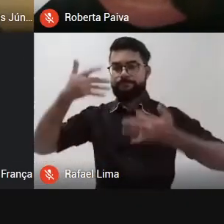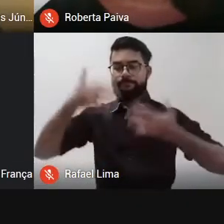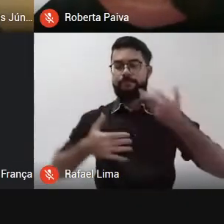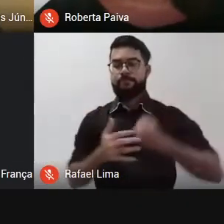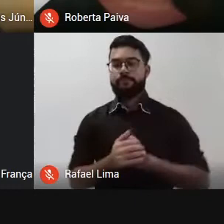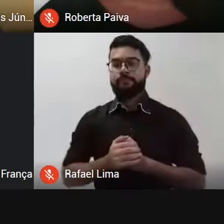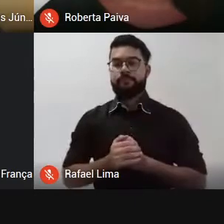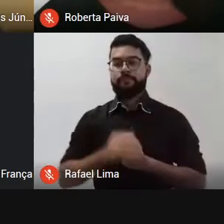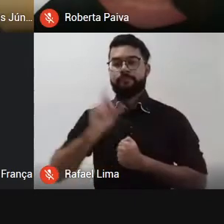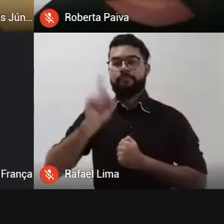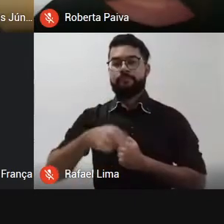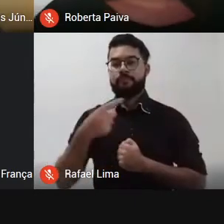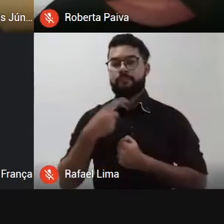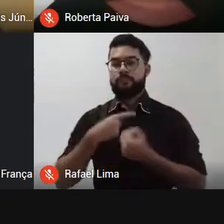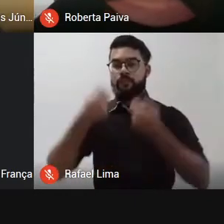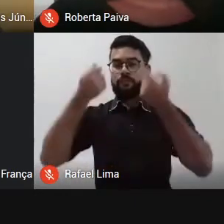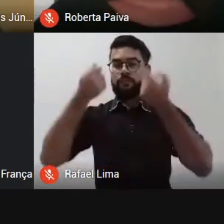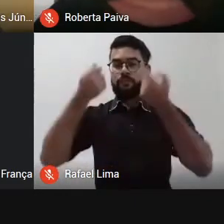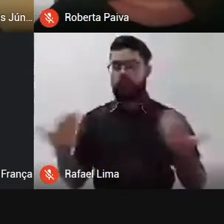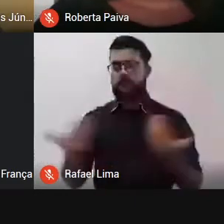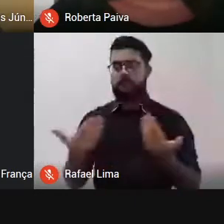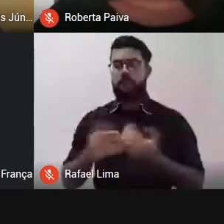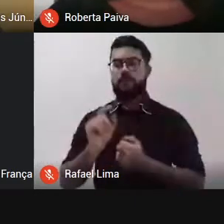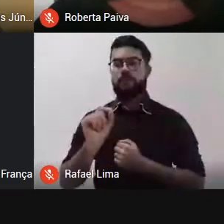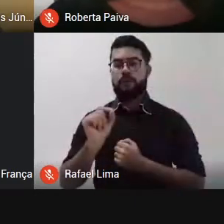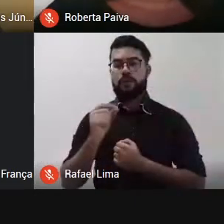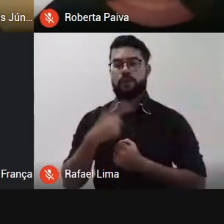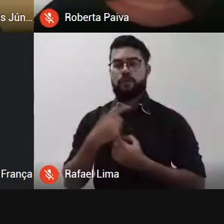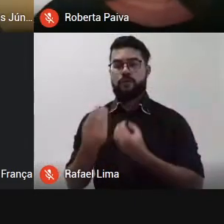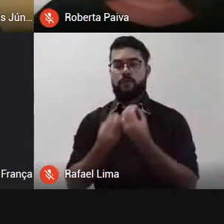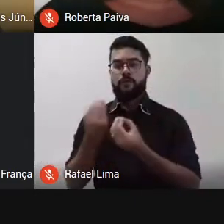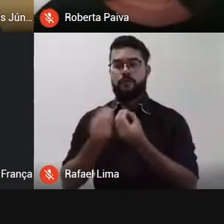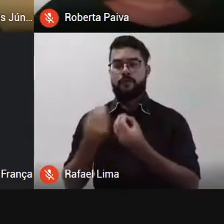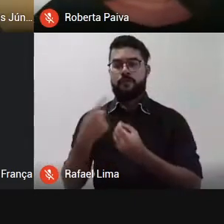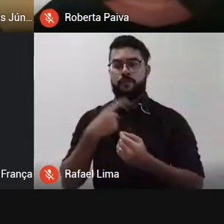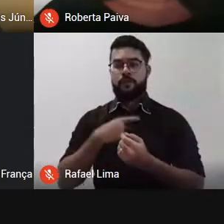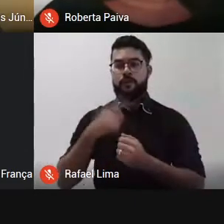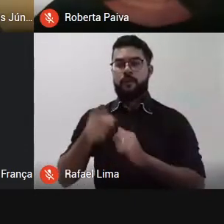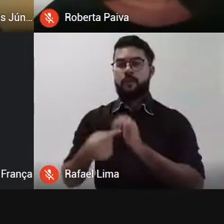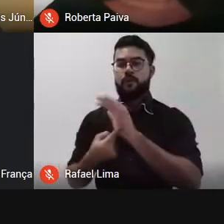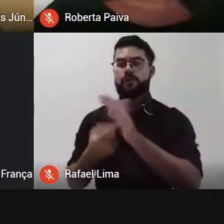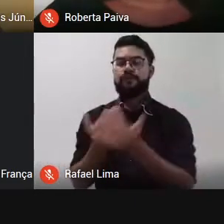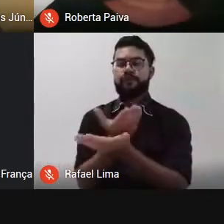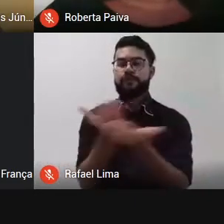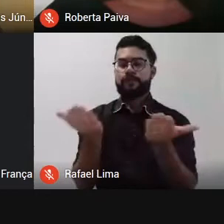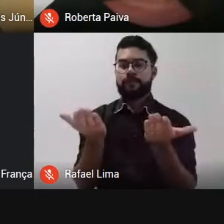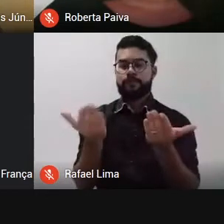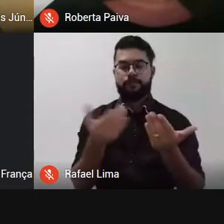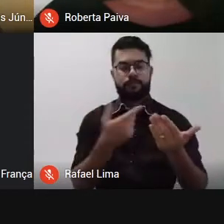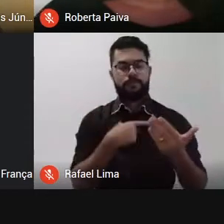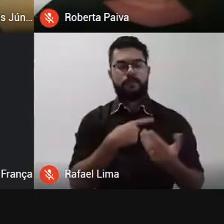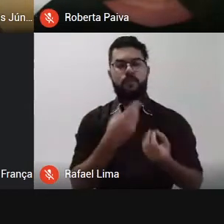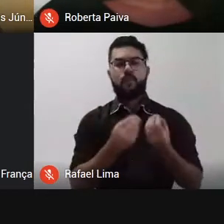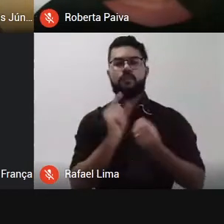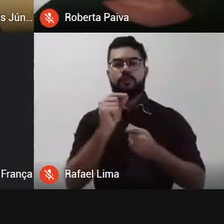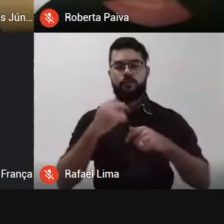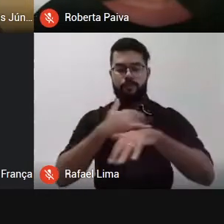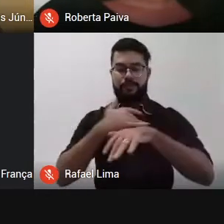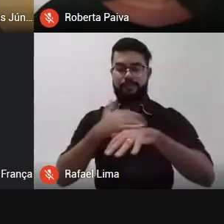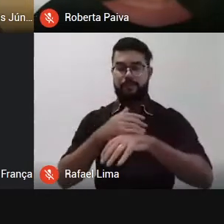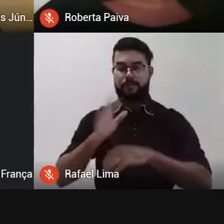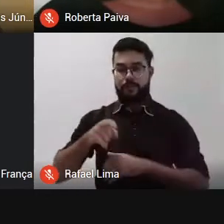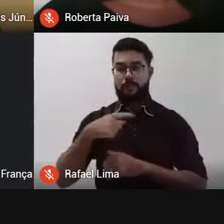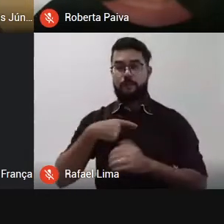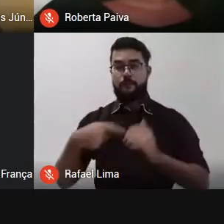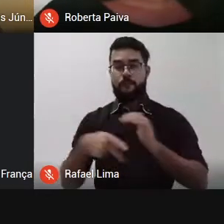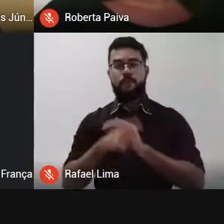O que eu tenho para falar para vocês aqui, nessa parte das considerações, são os resultados, né? A cidade de Princesa Isabel é uma cidade de 22 mil